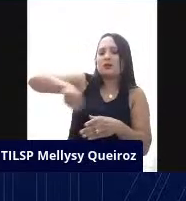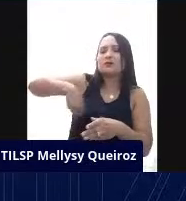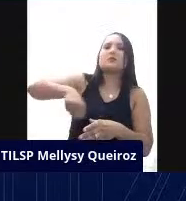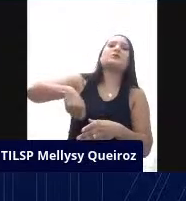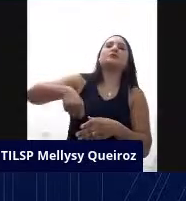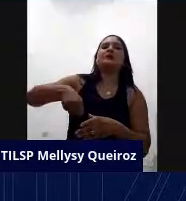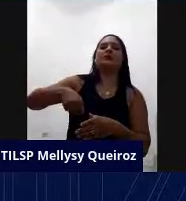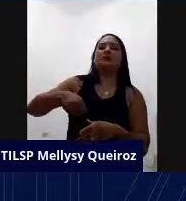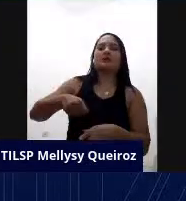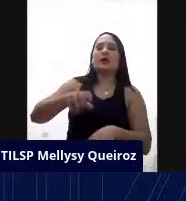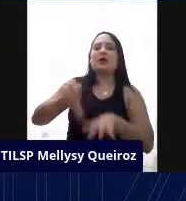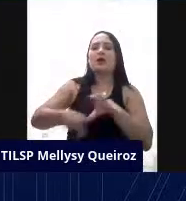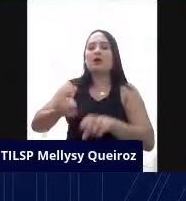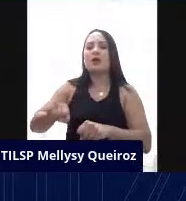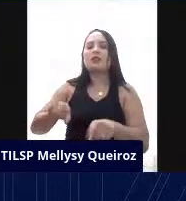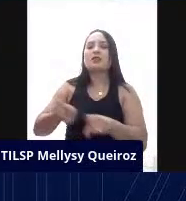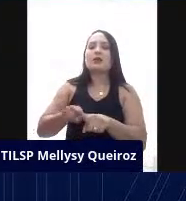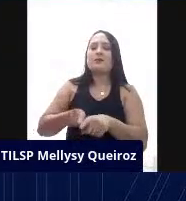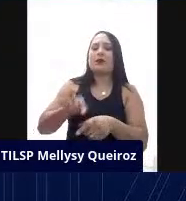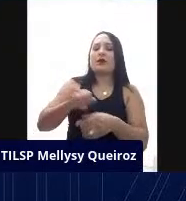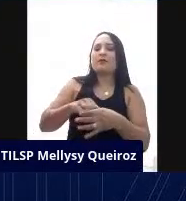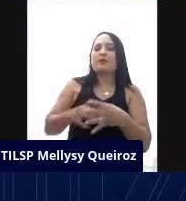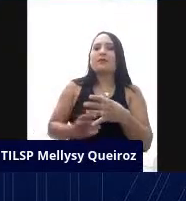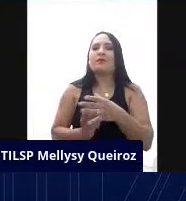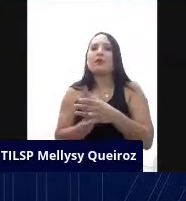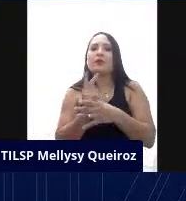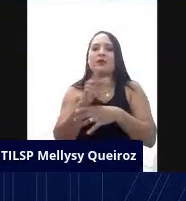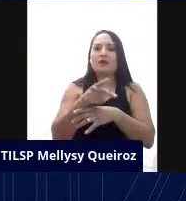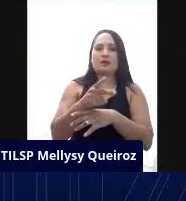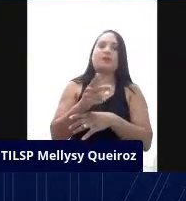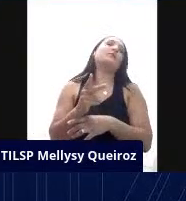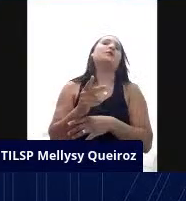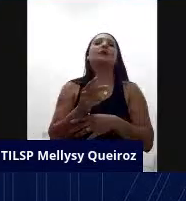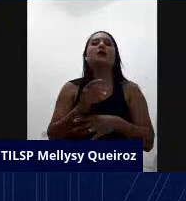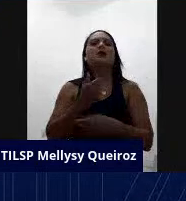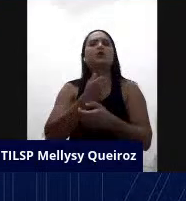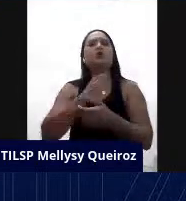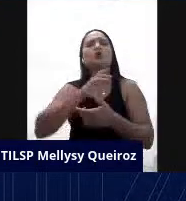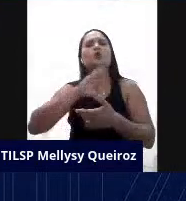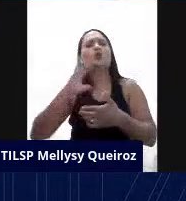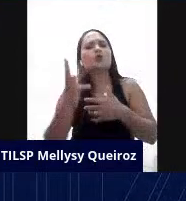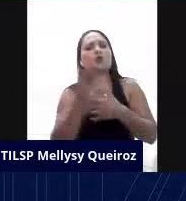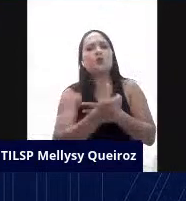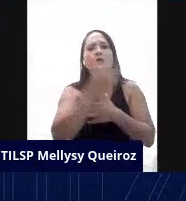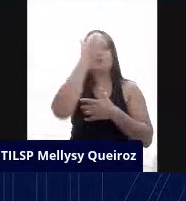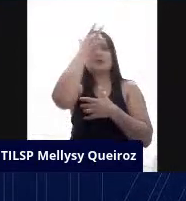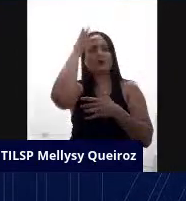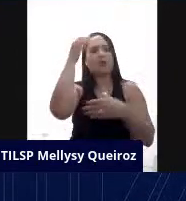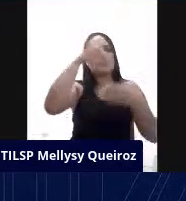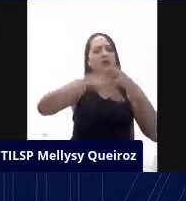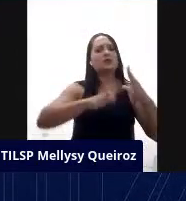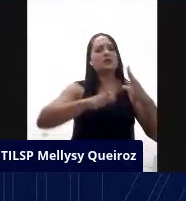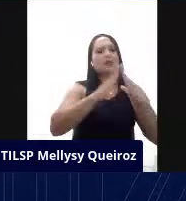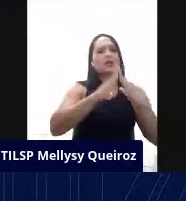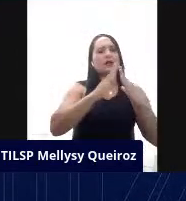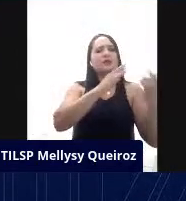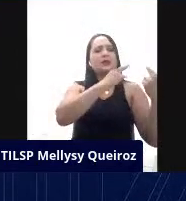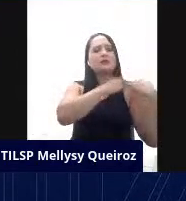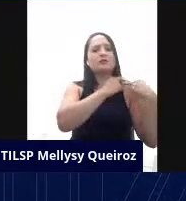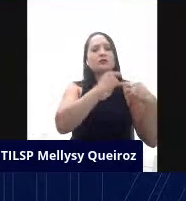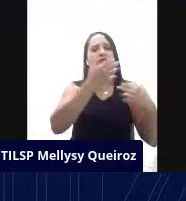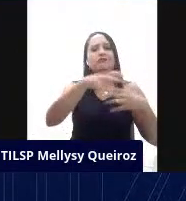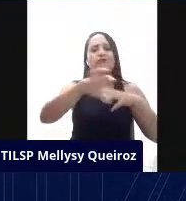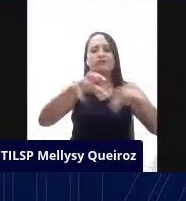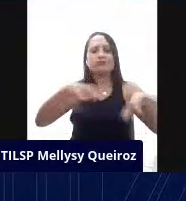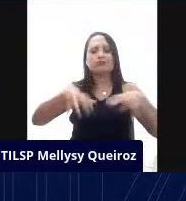de ser responsabilidade unicamente de Rosa e todos na casa também faziam a sua parte. Com a divisão das tarefas